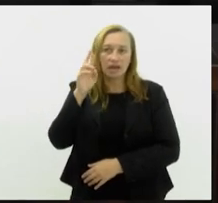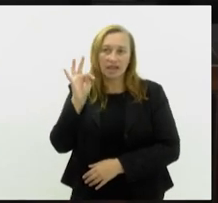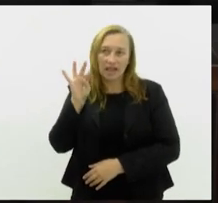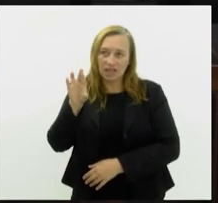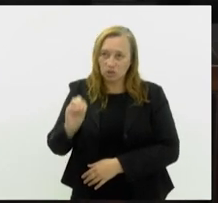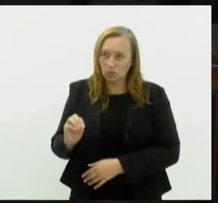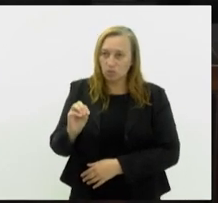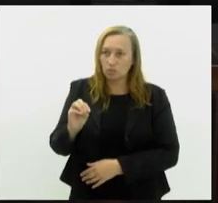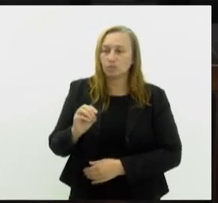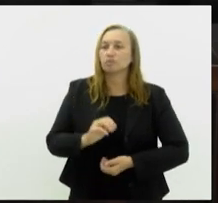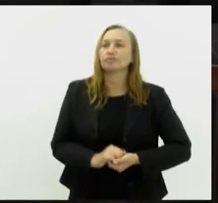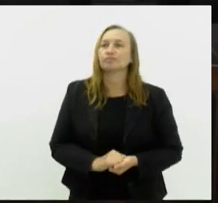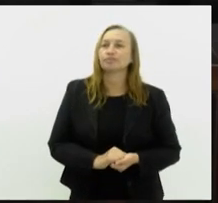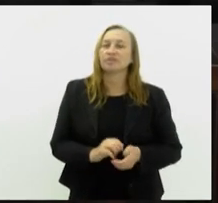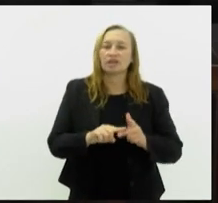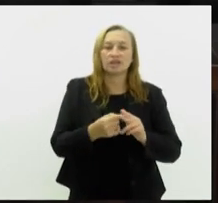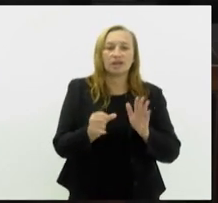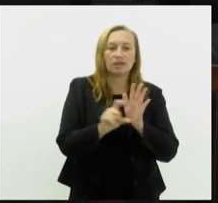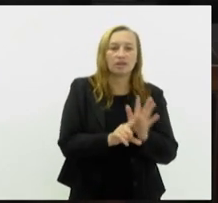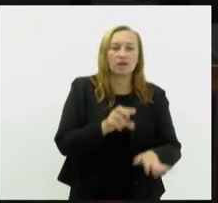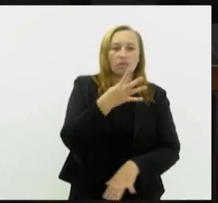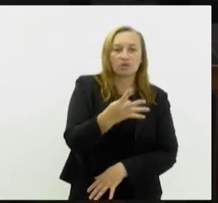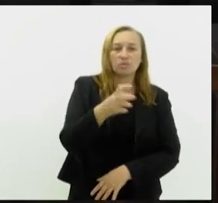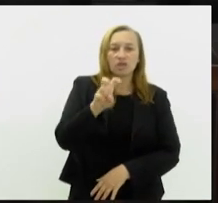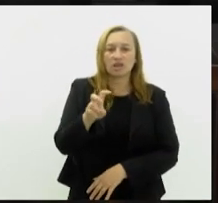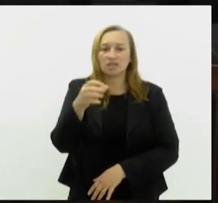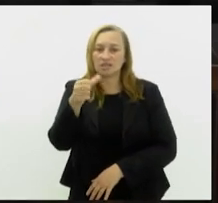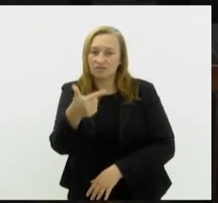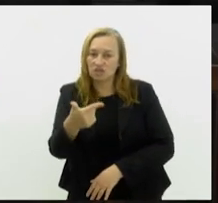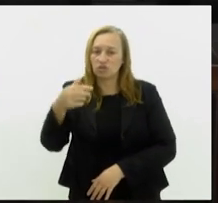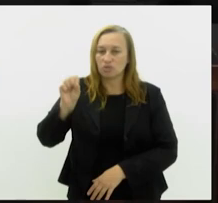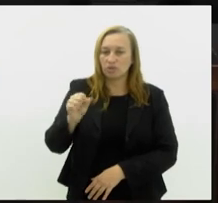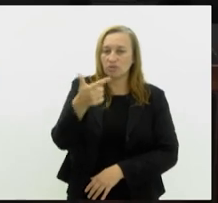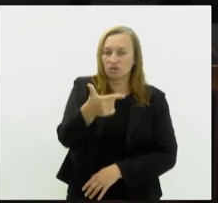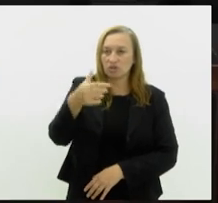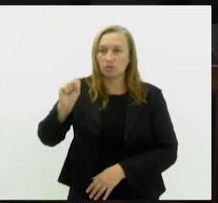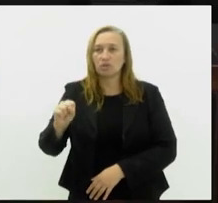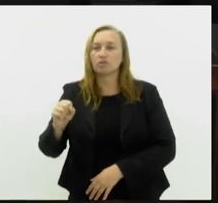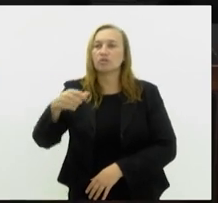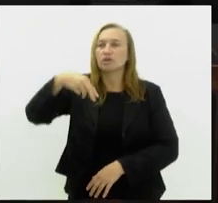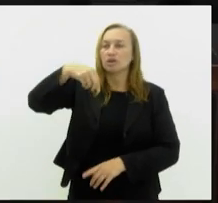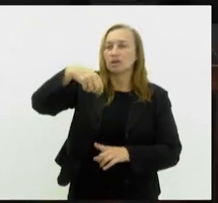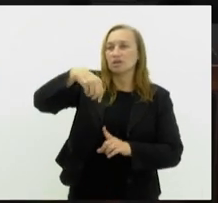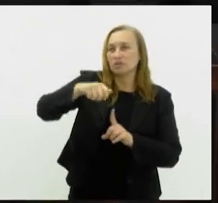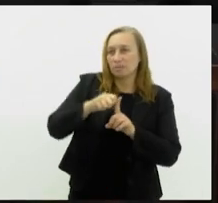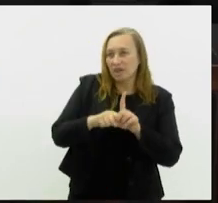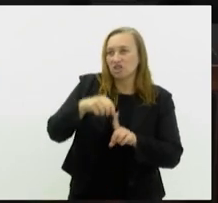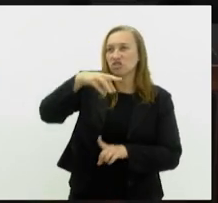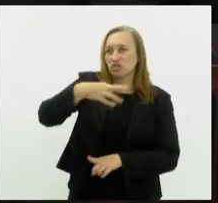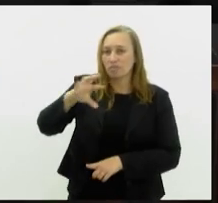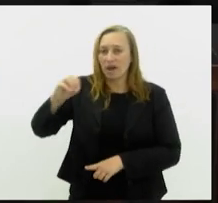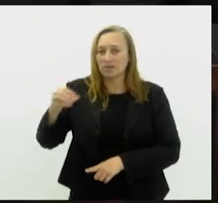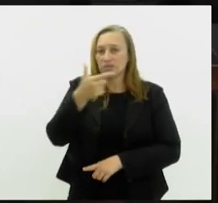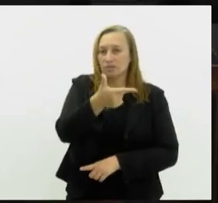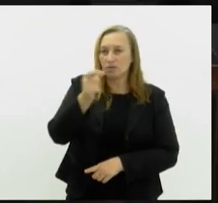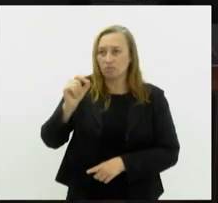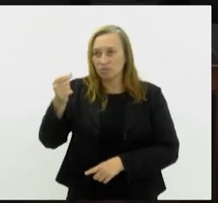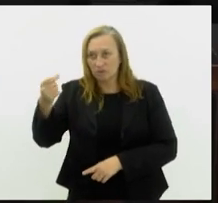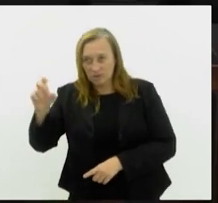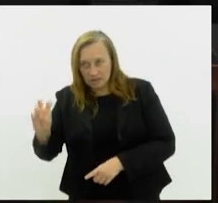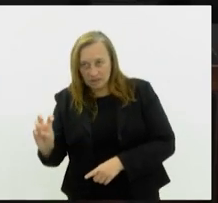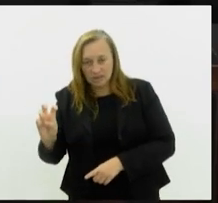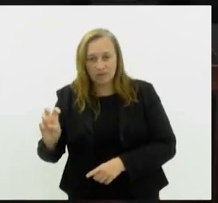Miranda, que altera a lei número 4.528, de 28 de março de 2005, que estabelece